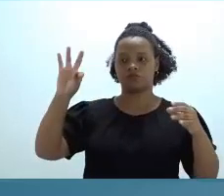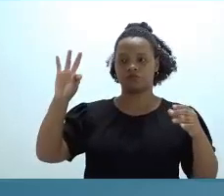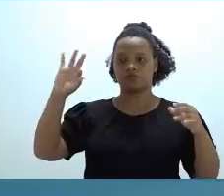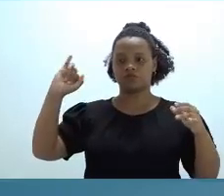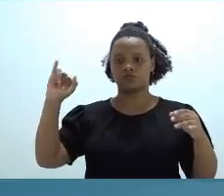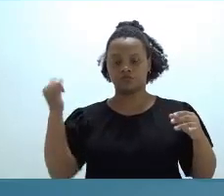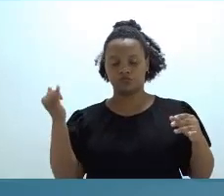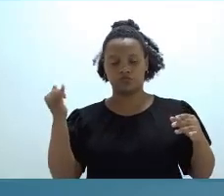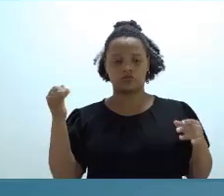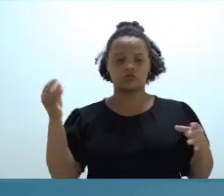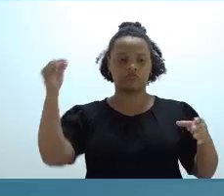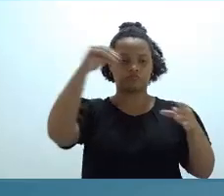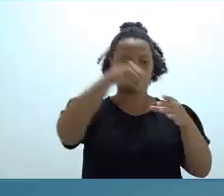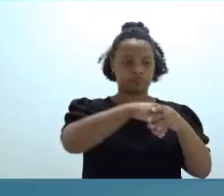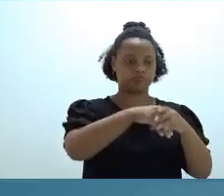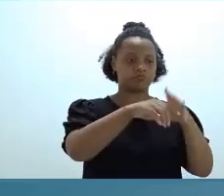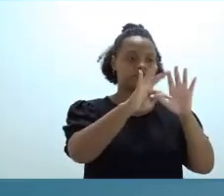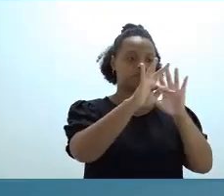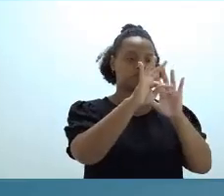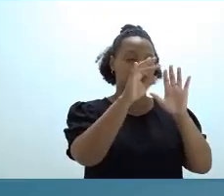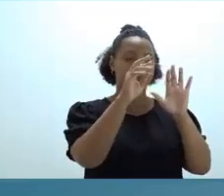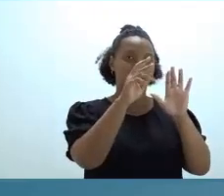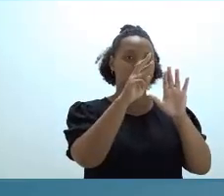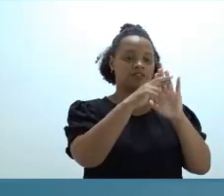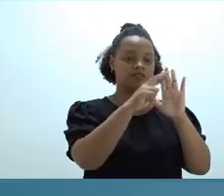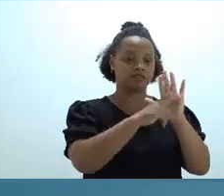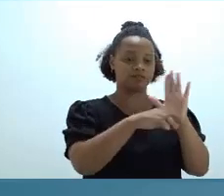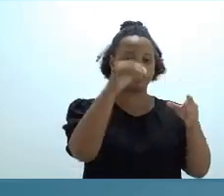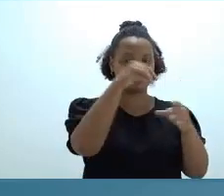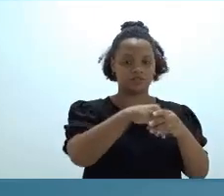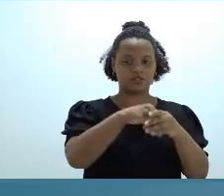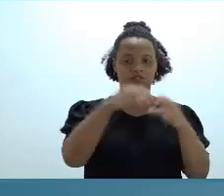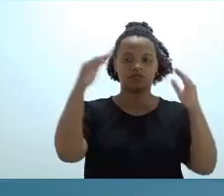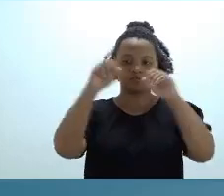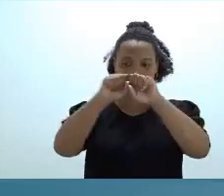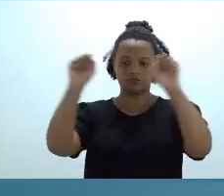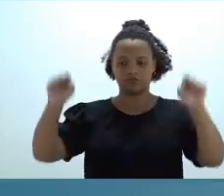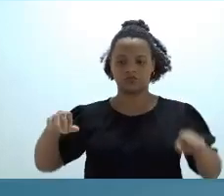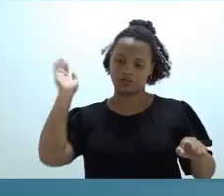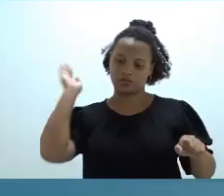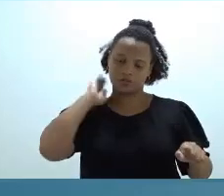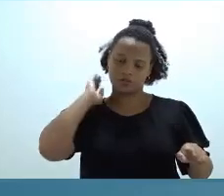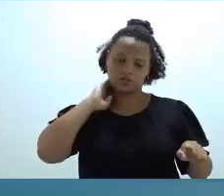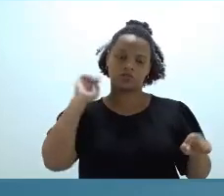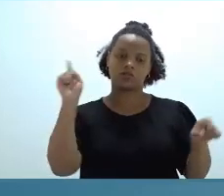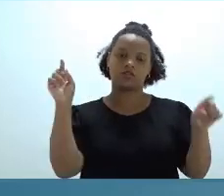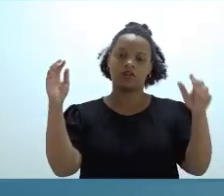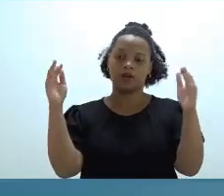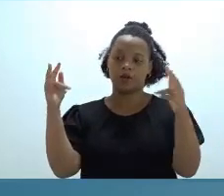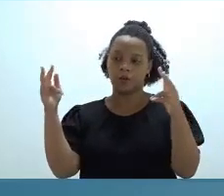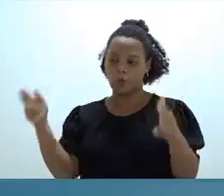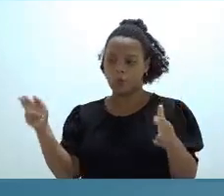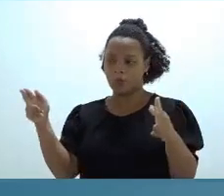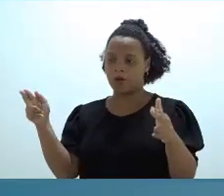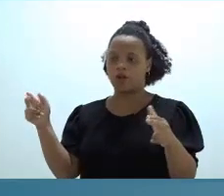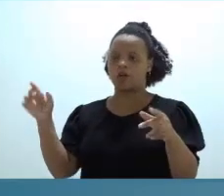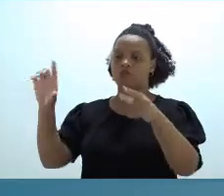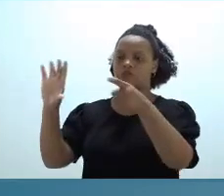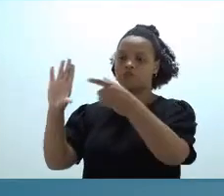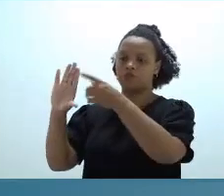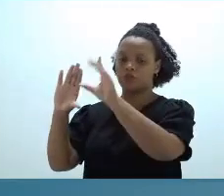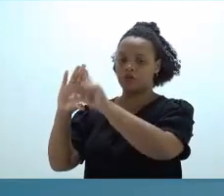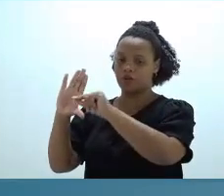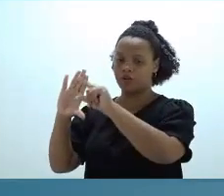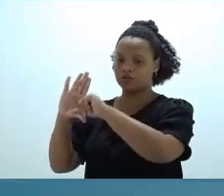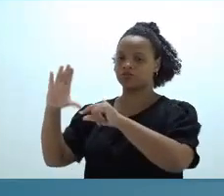do TJPA traz certa correspondência com os temas contidos no rol do parágrafo 2º do mencionado artigo 9 do